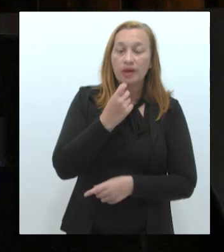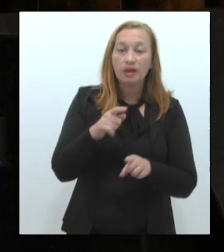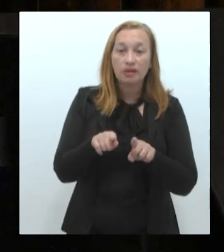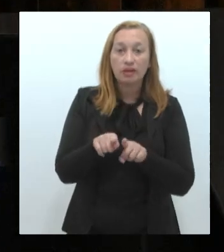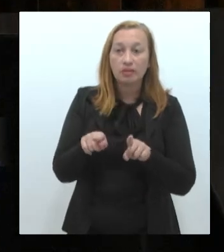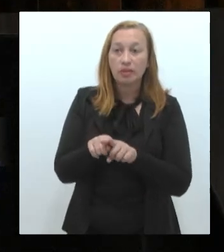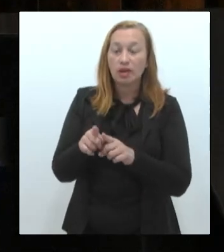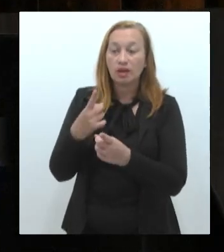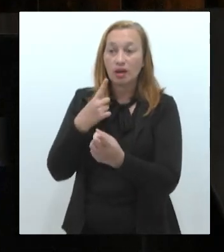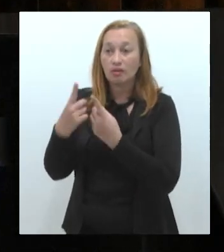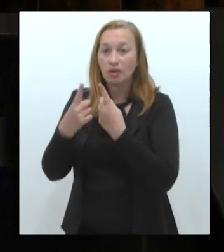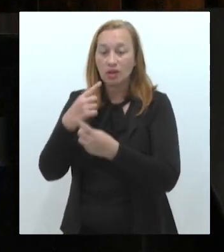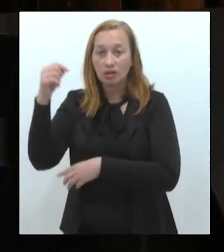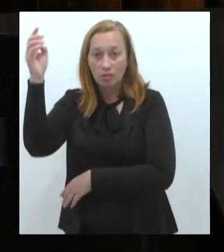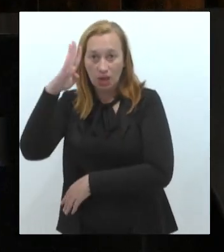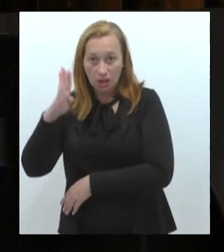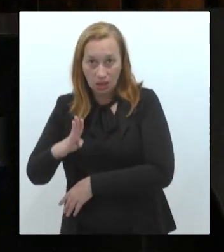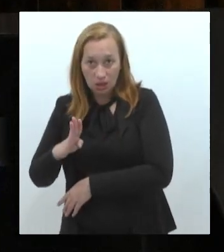Brasil,